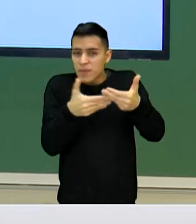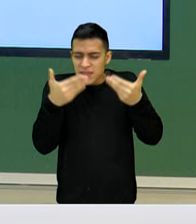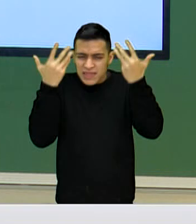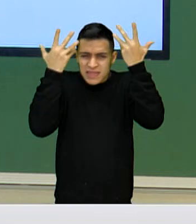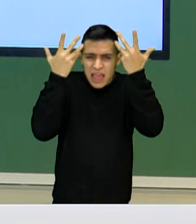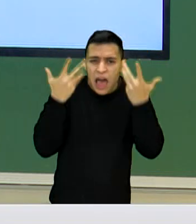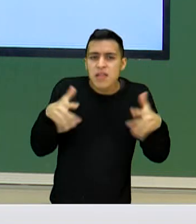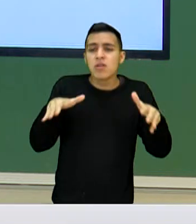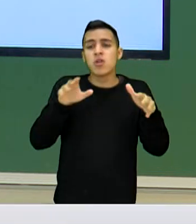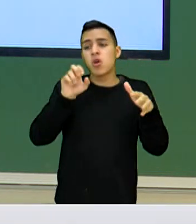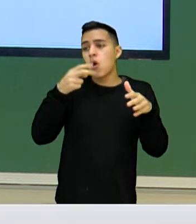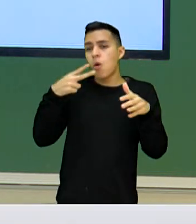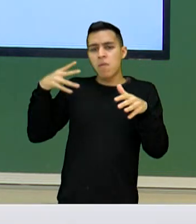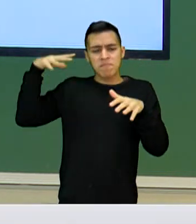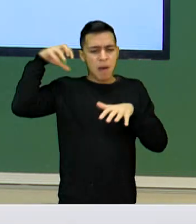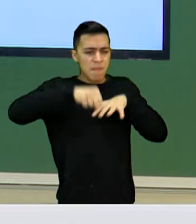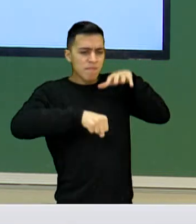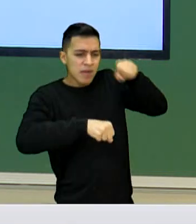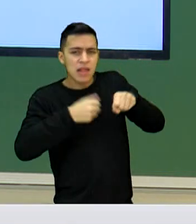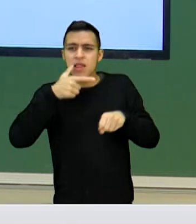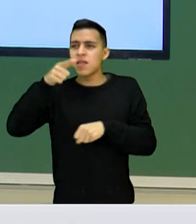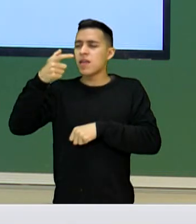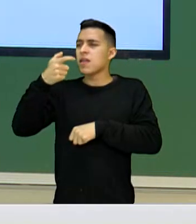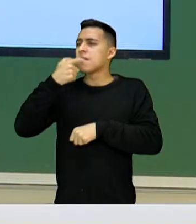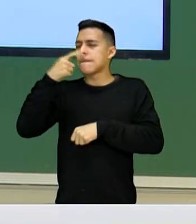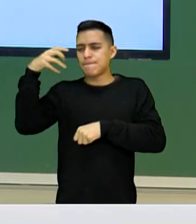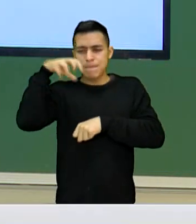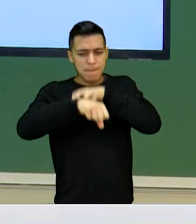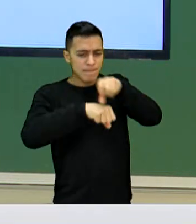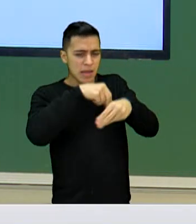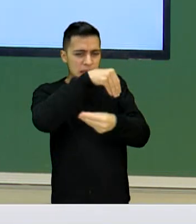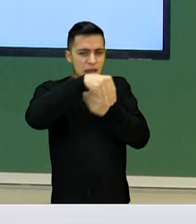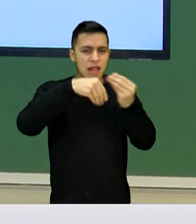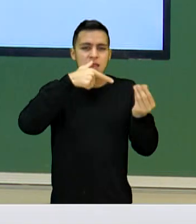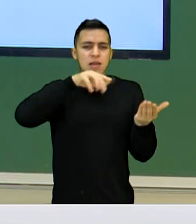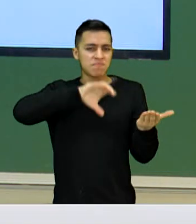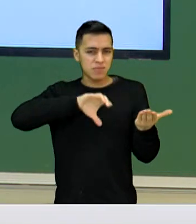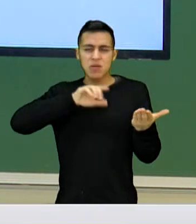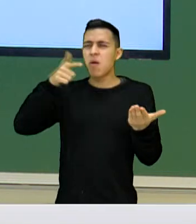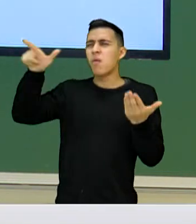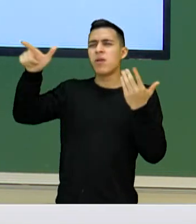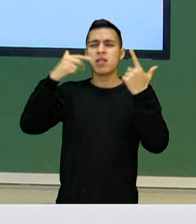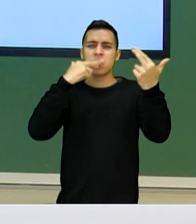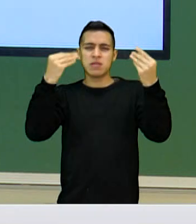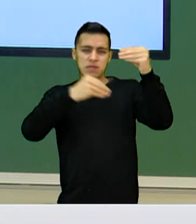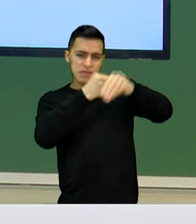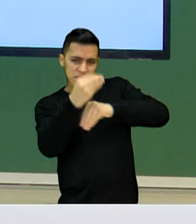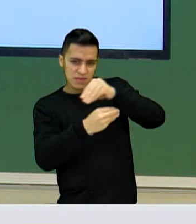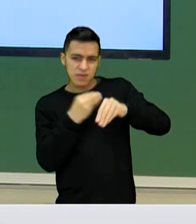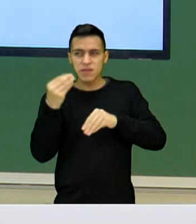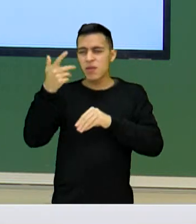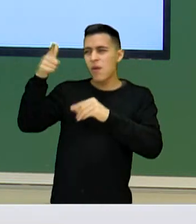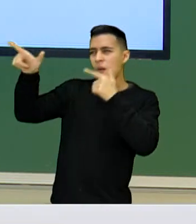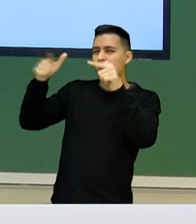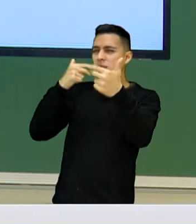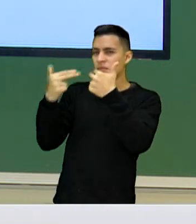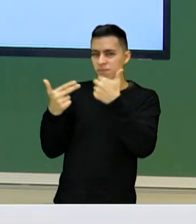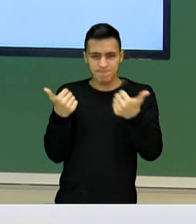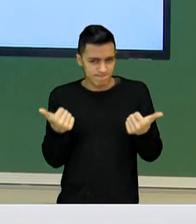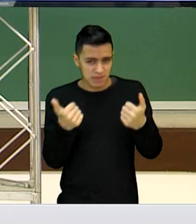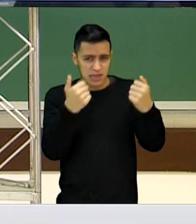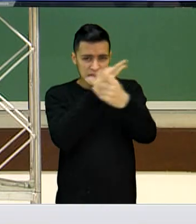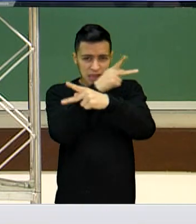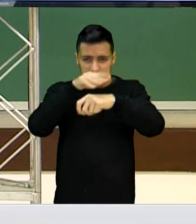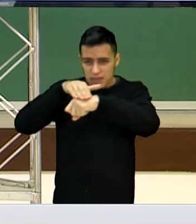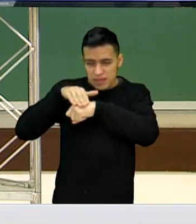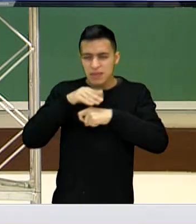natural ou é uma invasão à língua inglesa dentro da nossa língua ou outras línguas aí, outros estrangeirismos? Vou te dar um